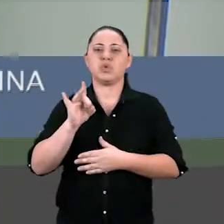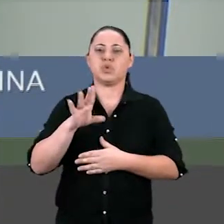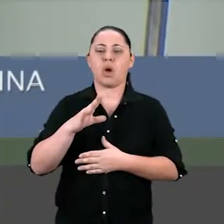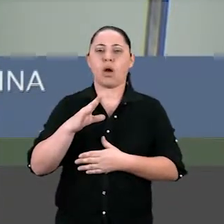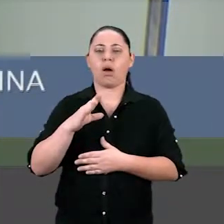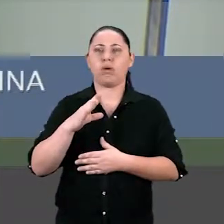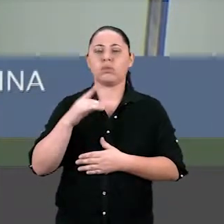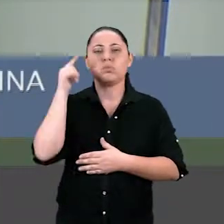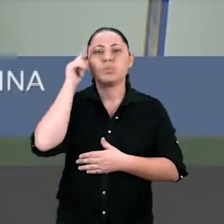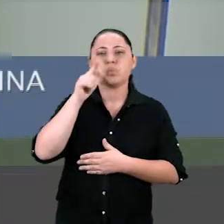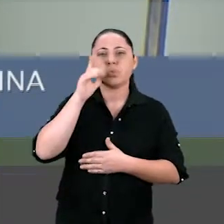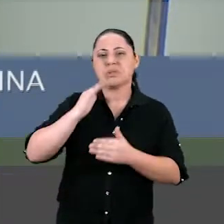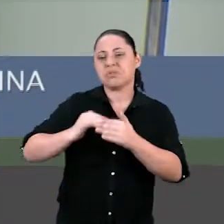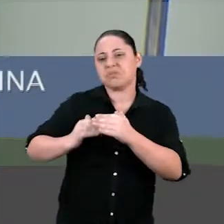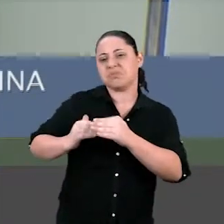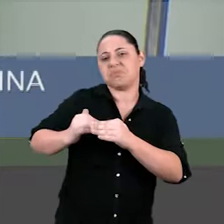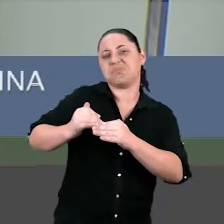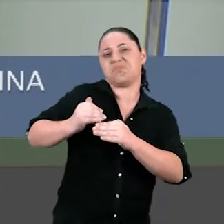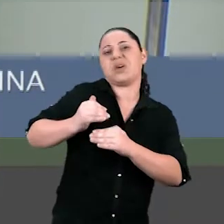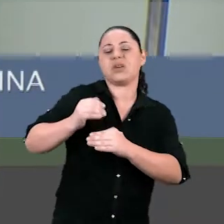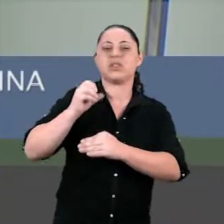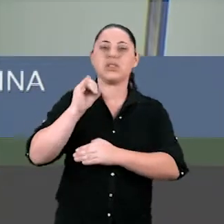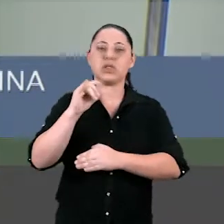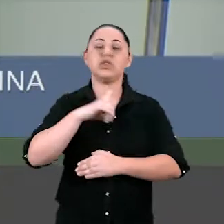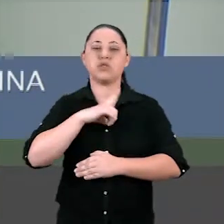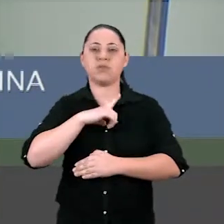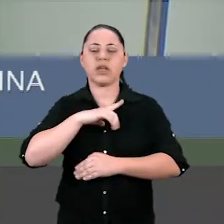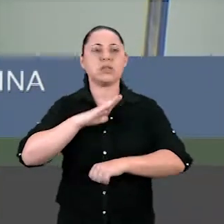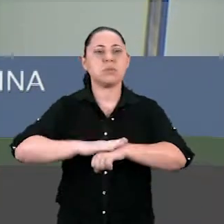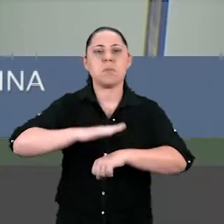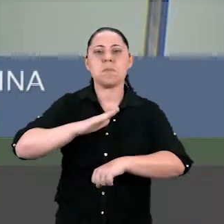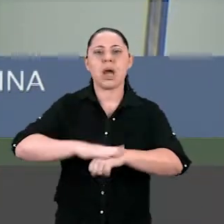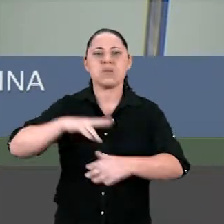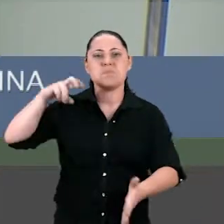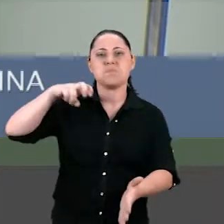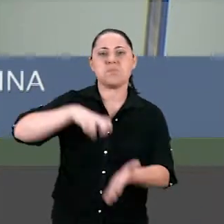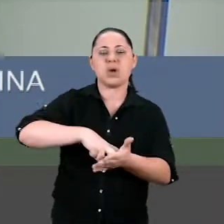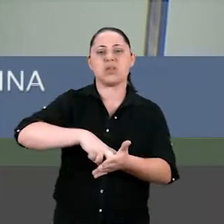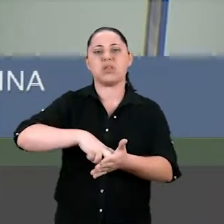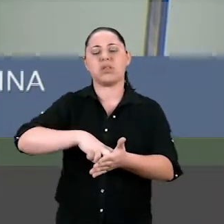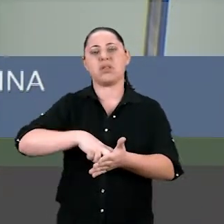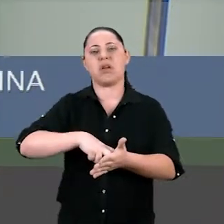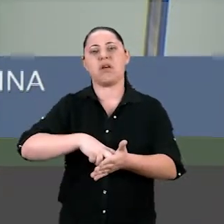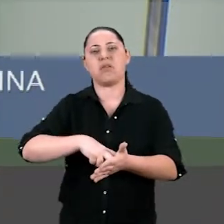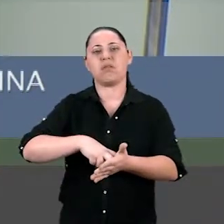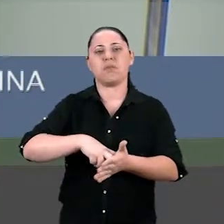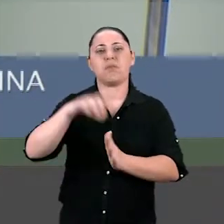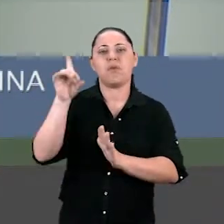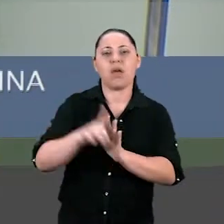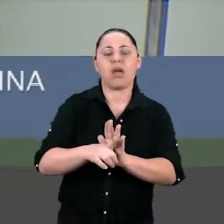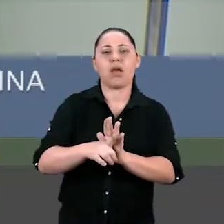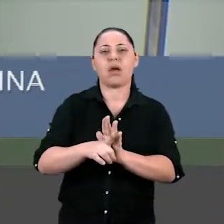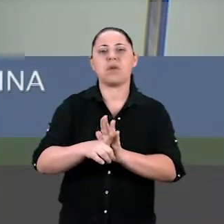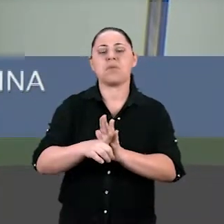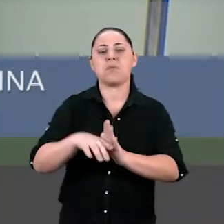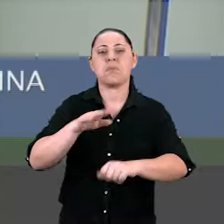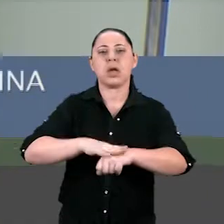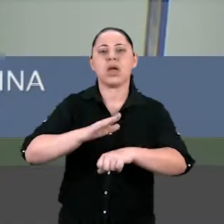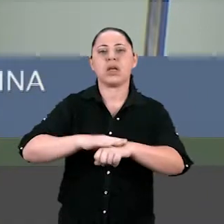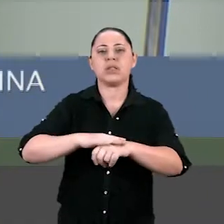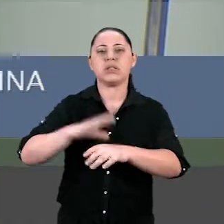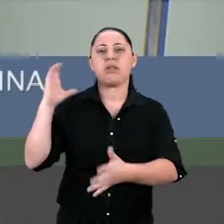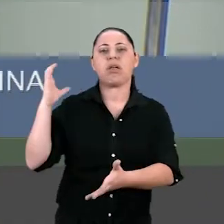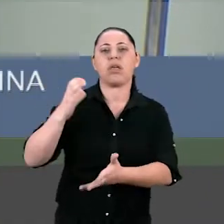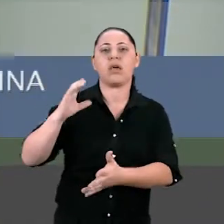conseguíssemos avançar se nós tivéssemos mais punições penais, mais tipos penais criados, mais crimes realizados, ou